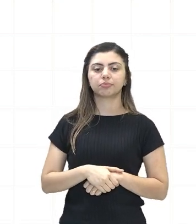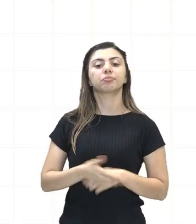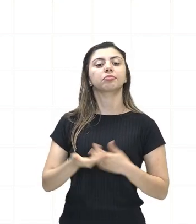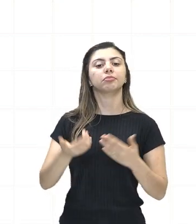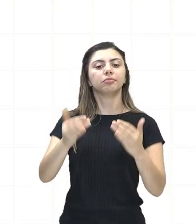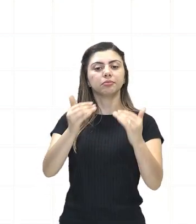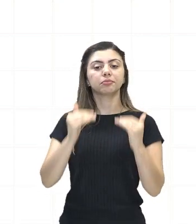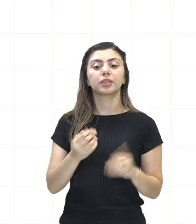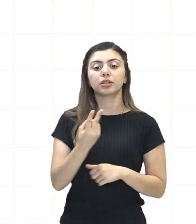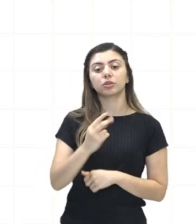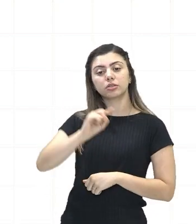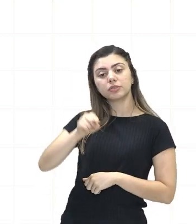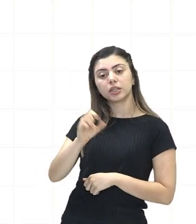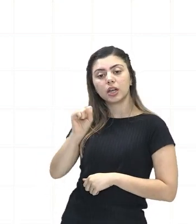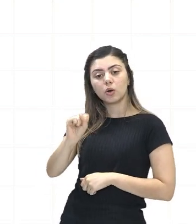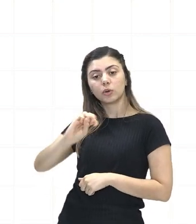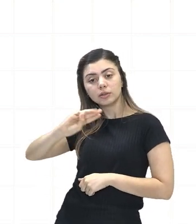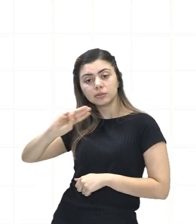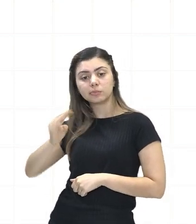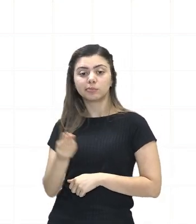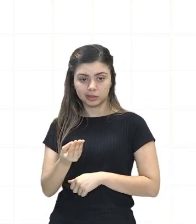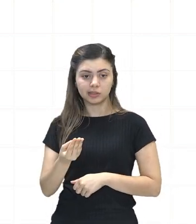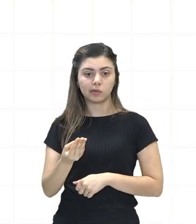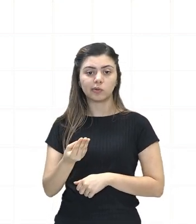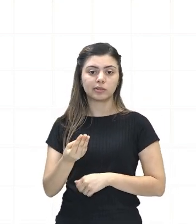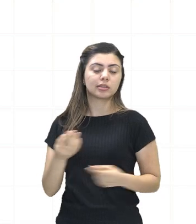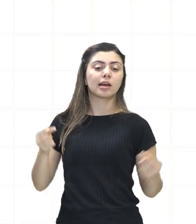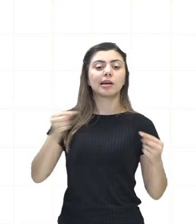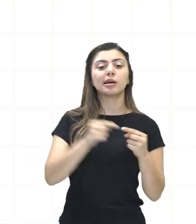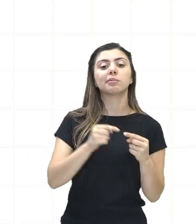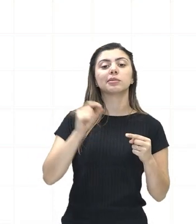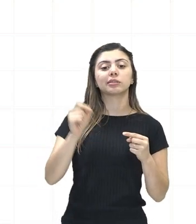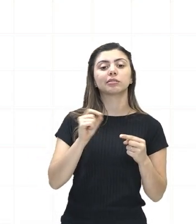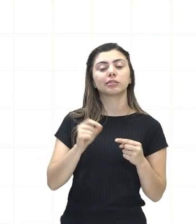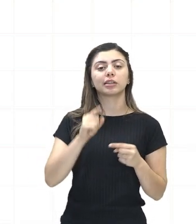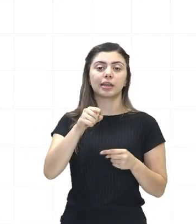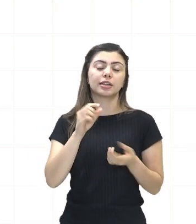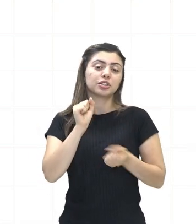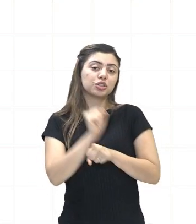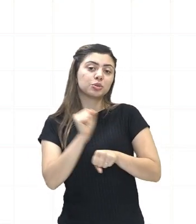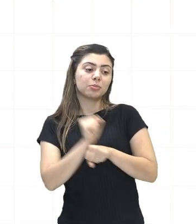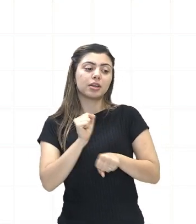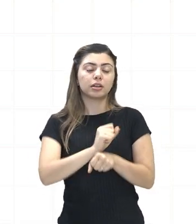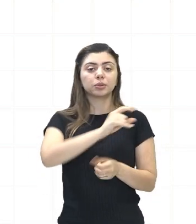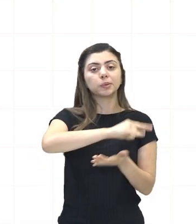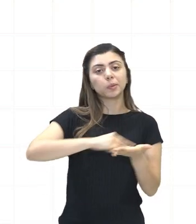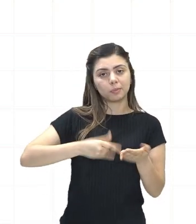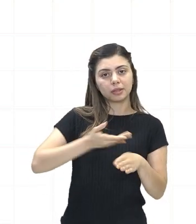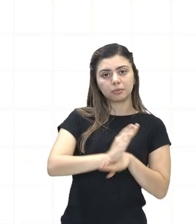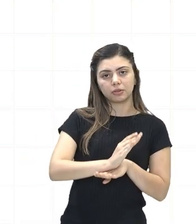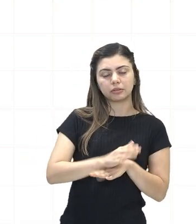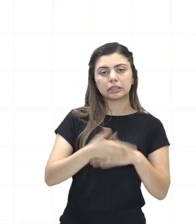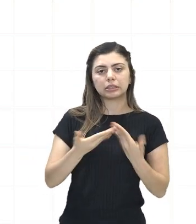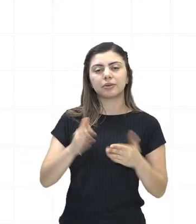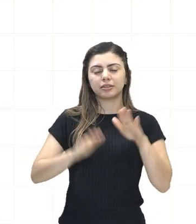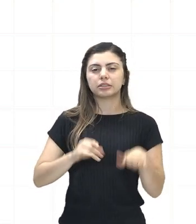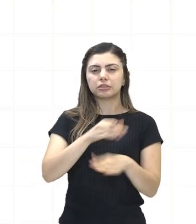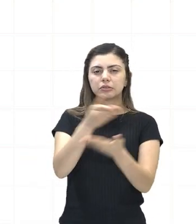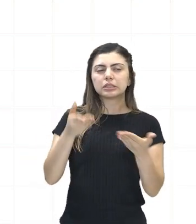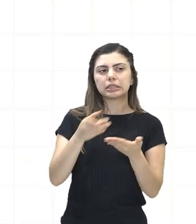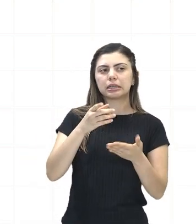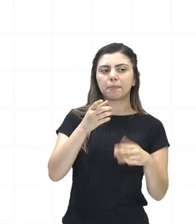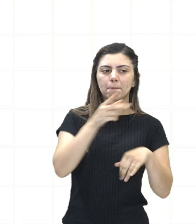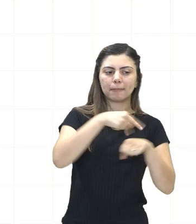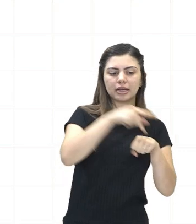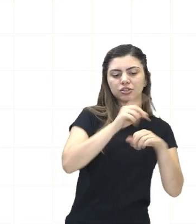E 2,8 milhões, 2 milhões e 800 mil ali aguardando o reconhecimento. Geralmente quando você foge, você pede ajuda para algum